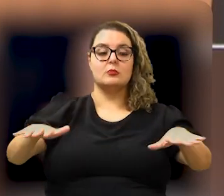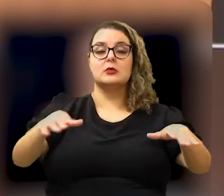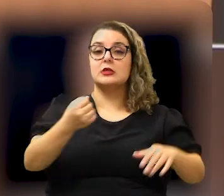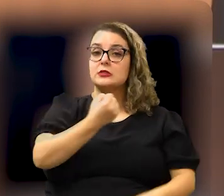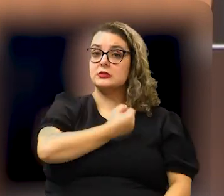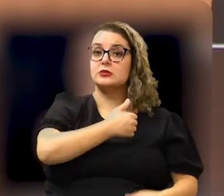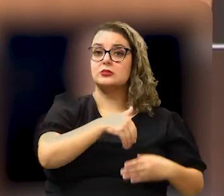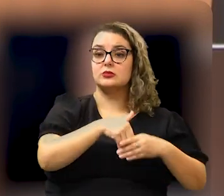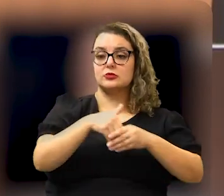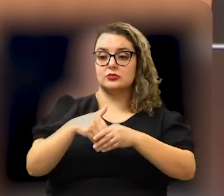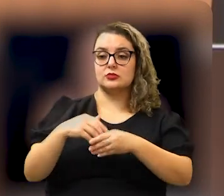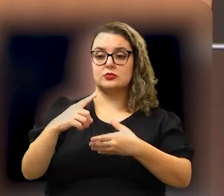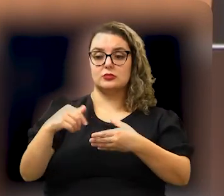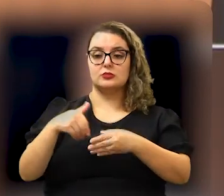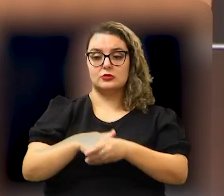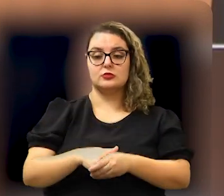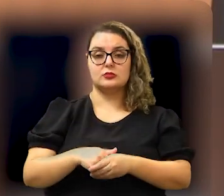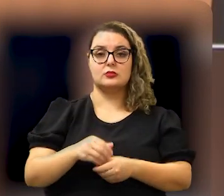um aumento de